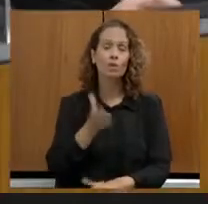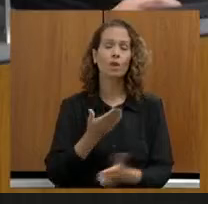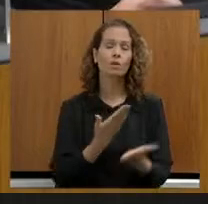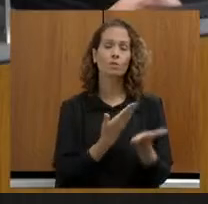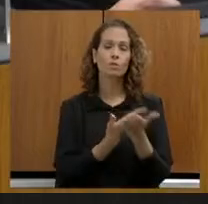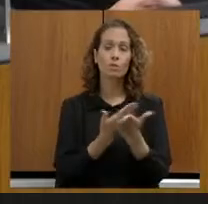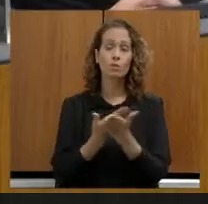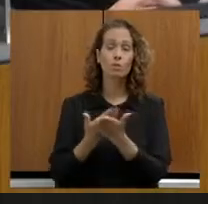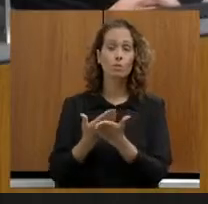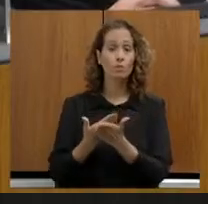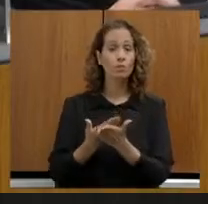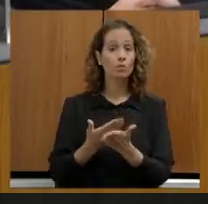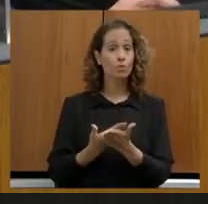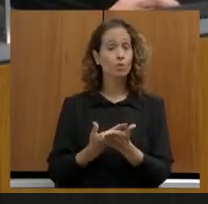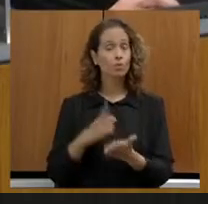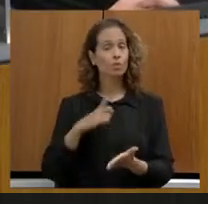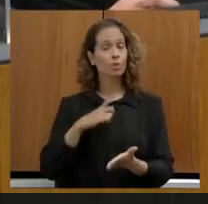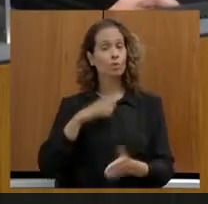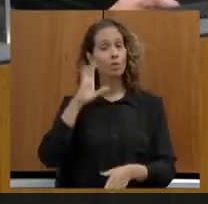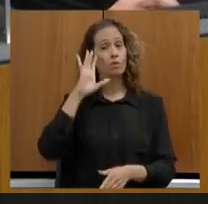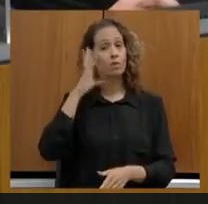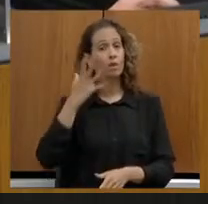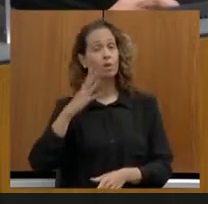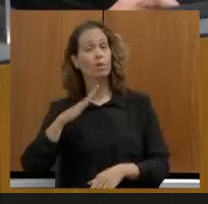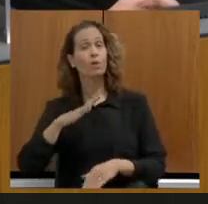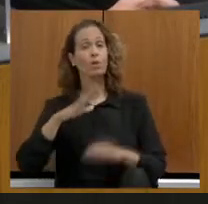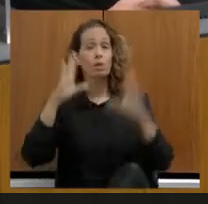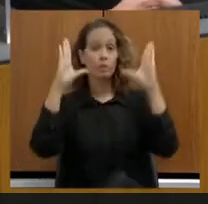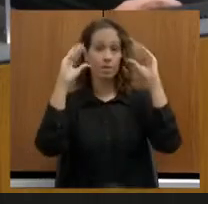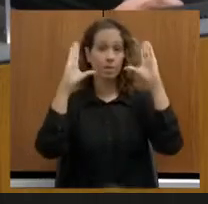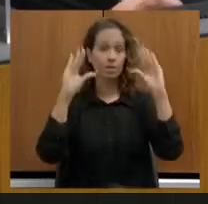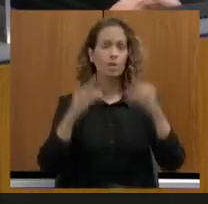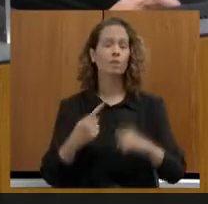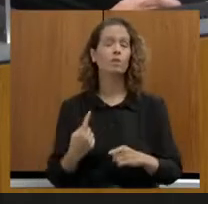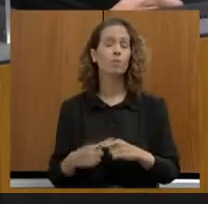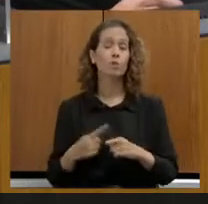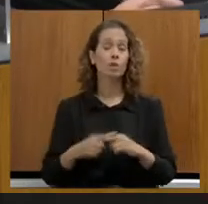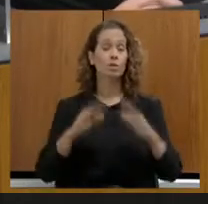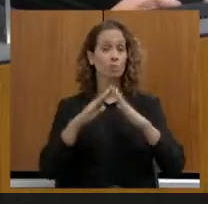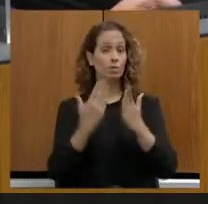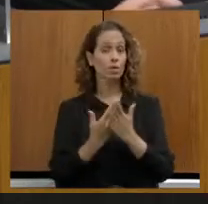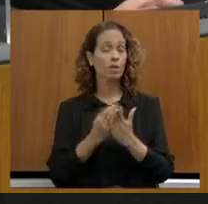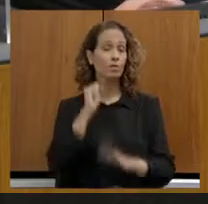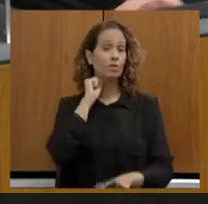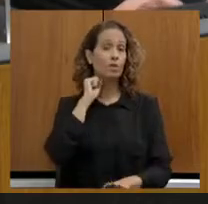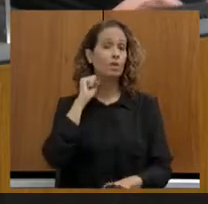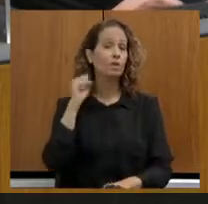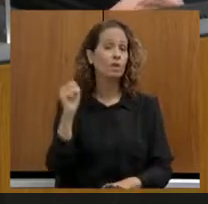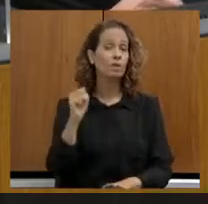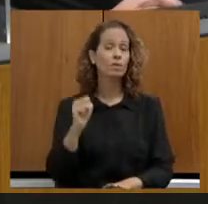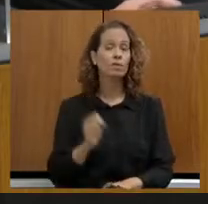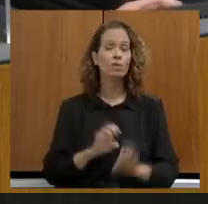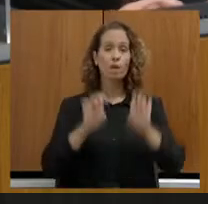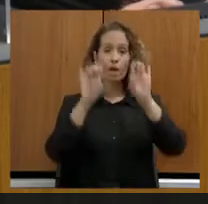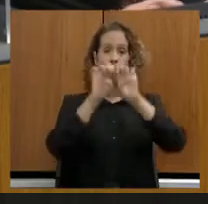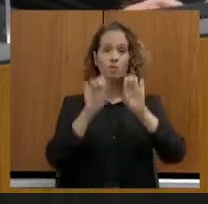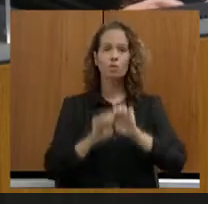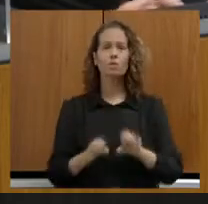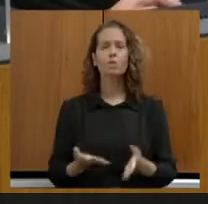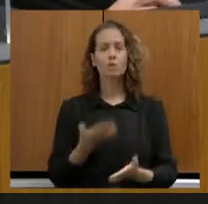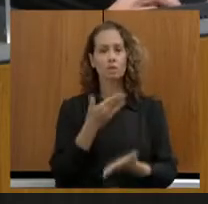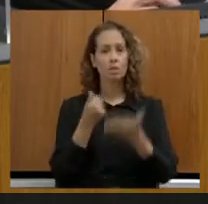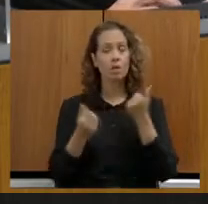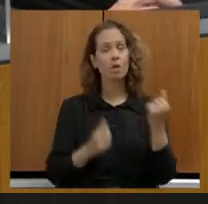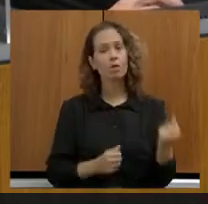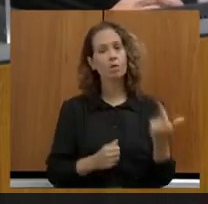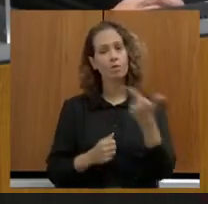tá numa uma decisão mais tranquila até porque o Colégio Tiradentes está melhor estruturado do que